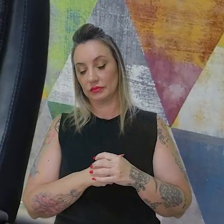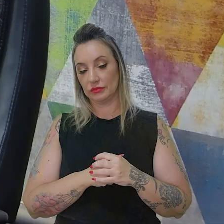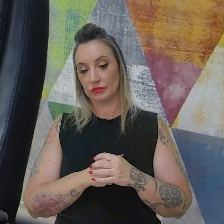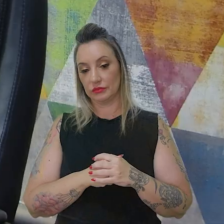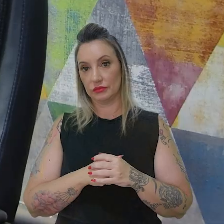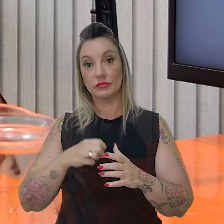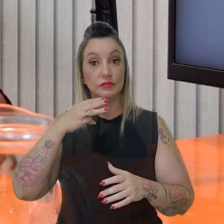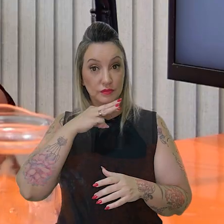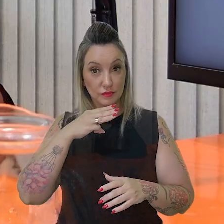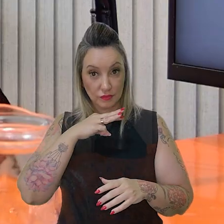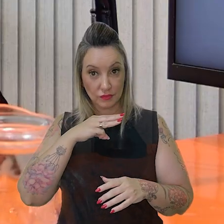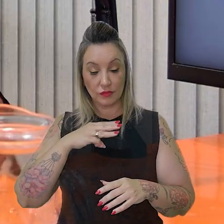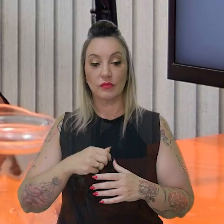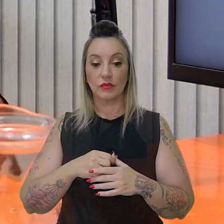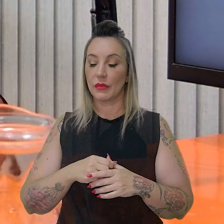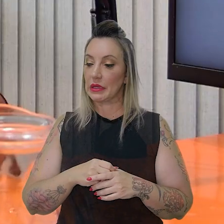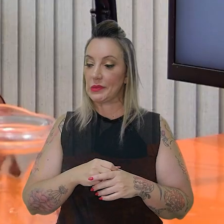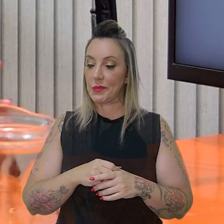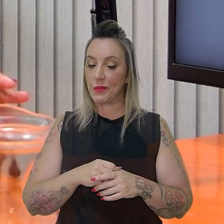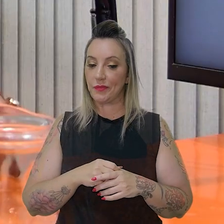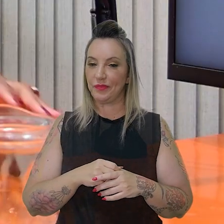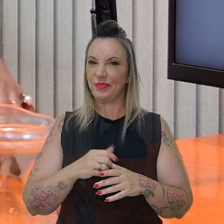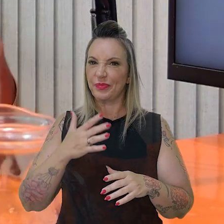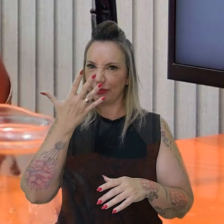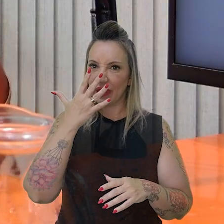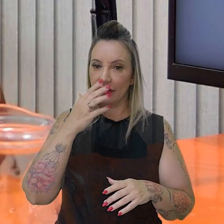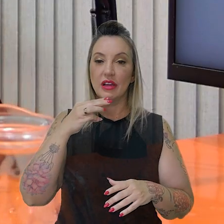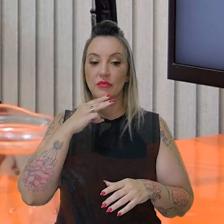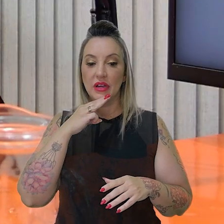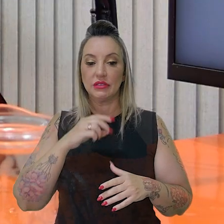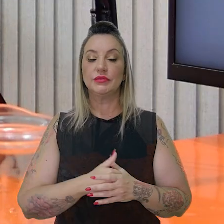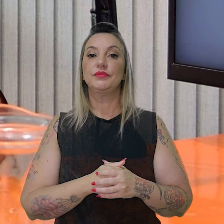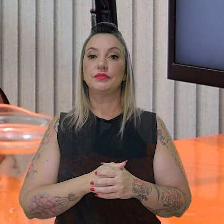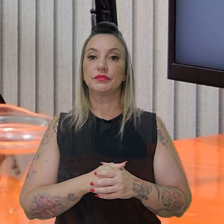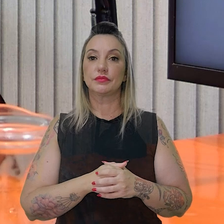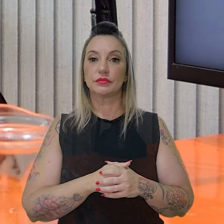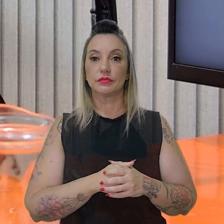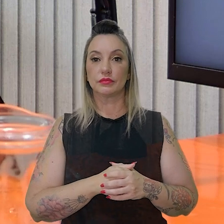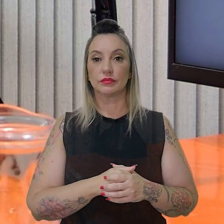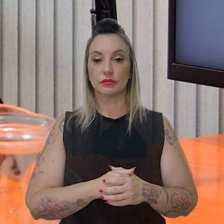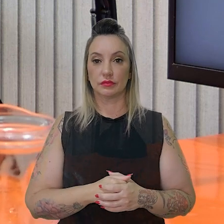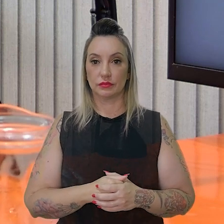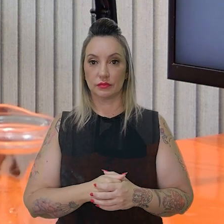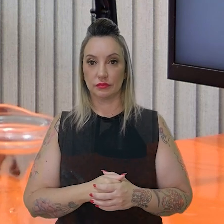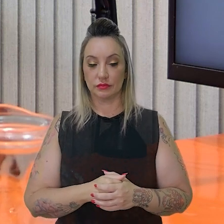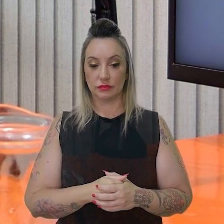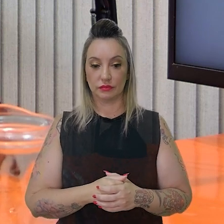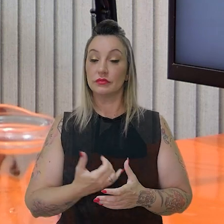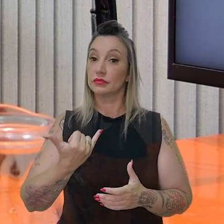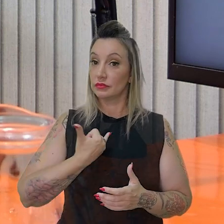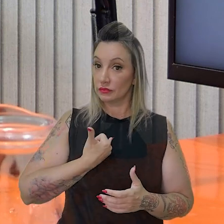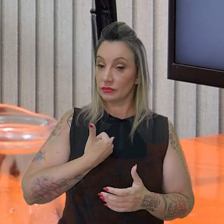março aí em março ela na fevereiro né para ter a agenda de Março aí ela comentou